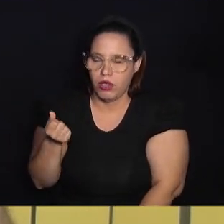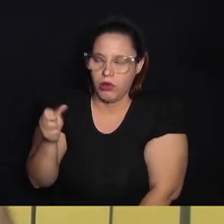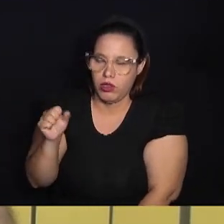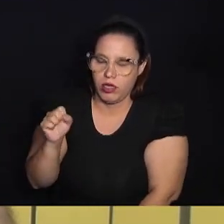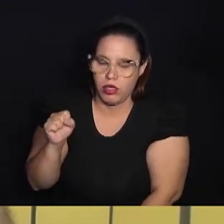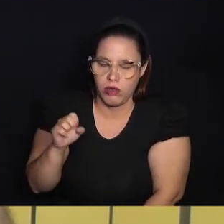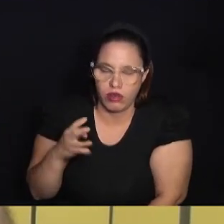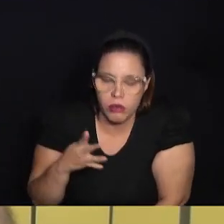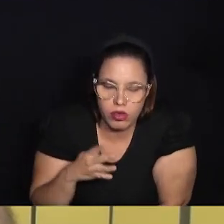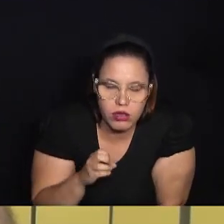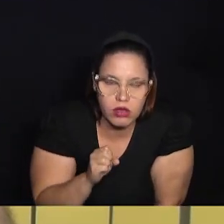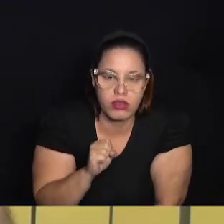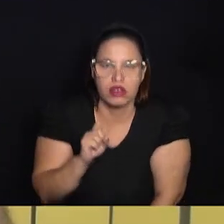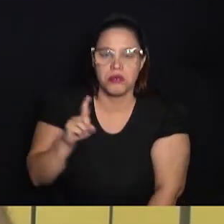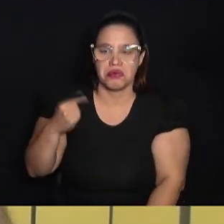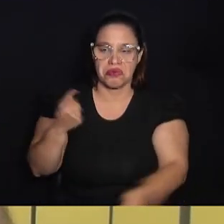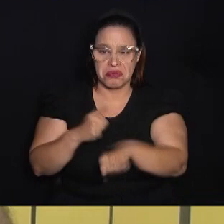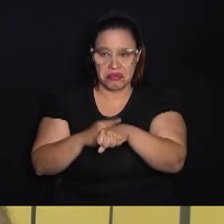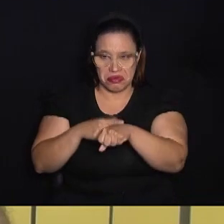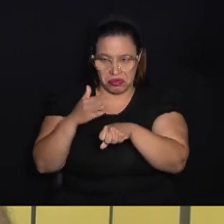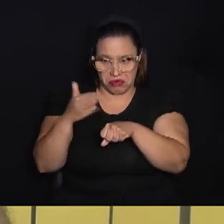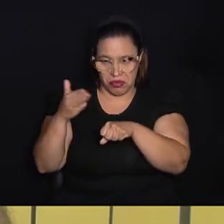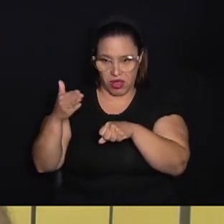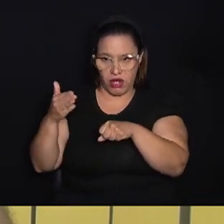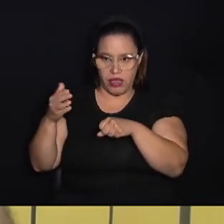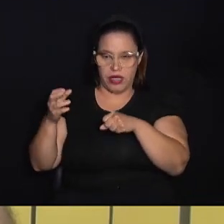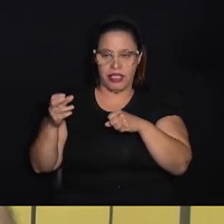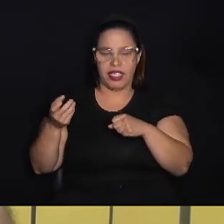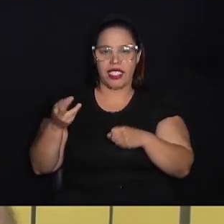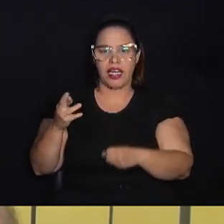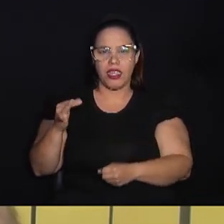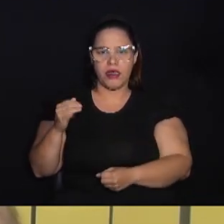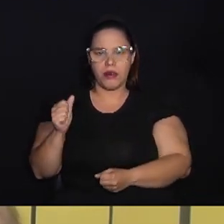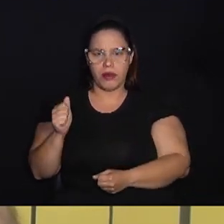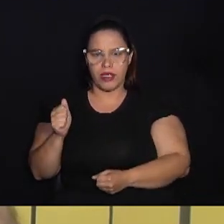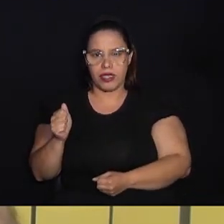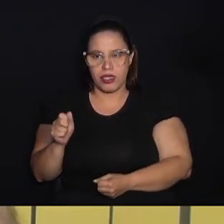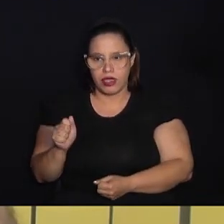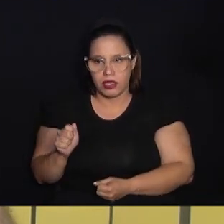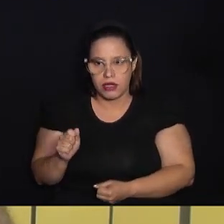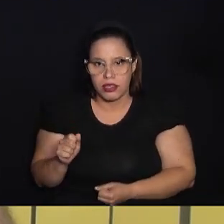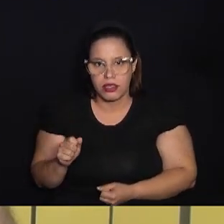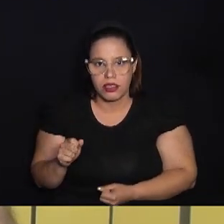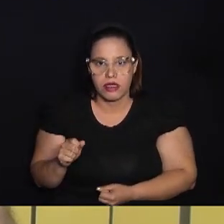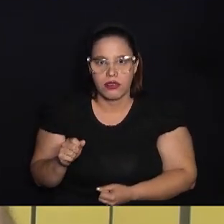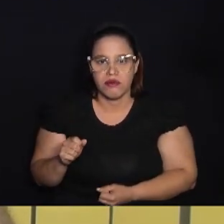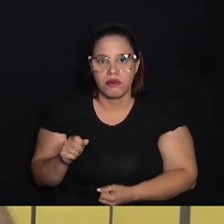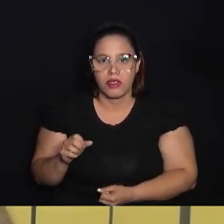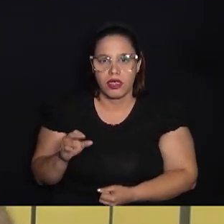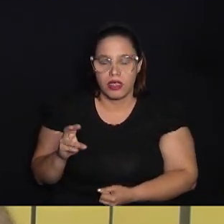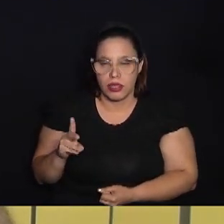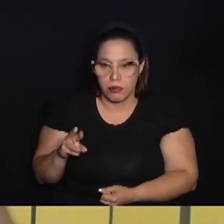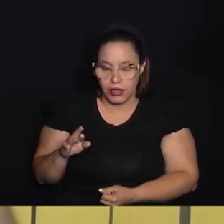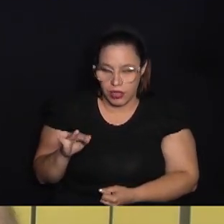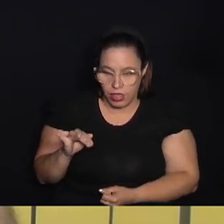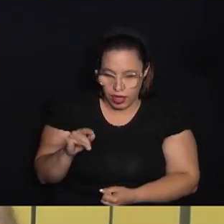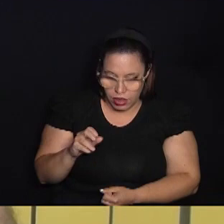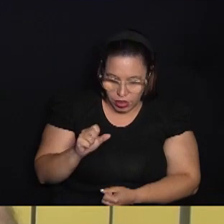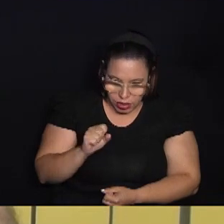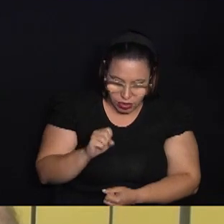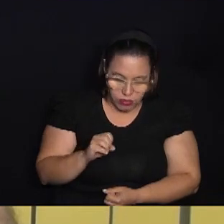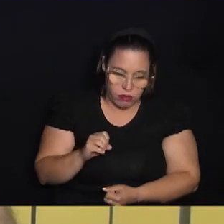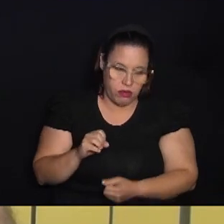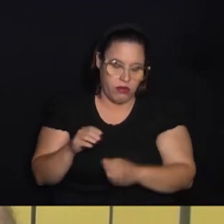depois de um tempo ela foi queimada então a gente gosta da história dessa forca sendo queimada no Cemitério dos cativos da instalação dela